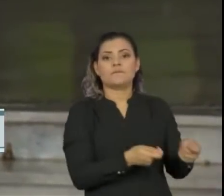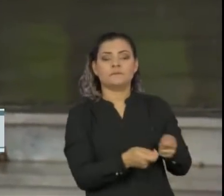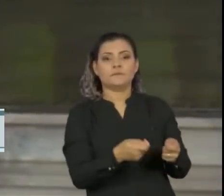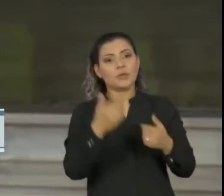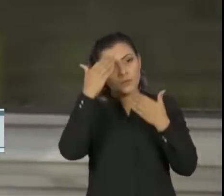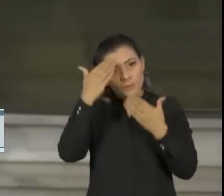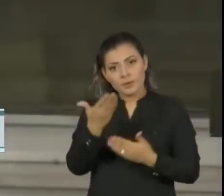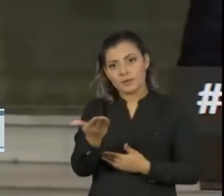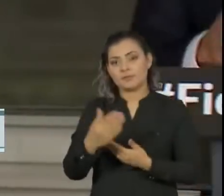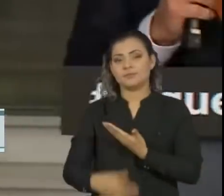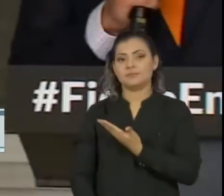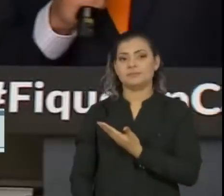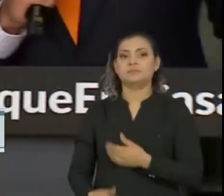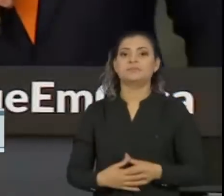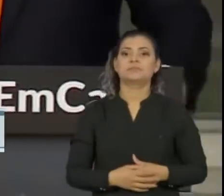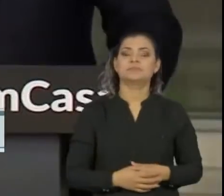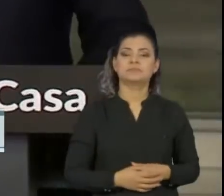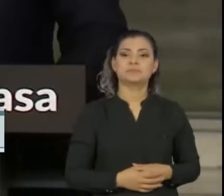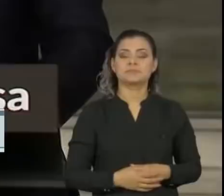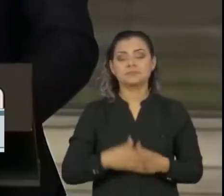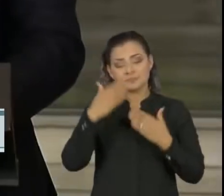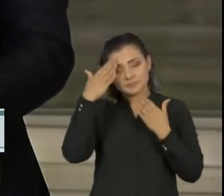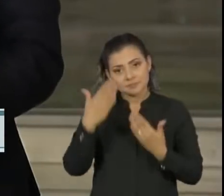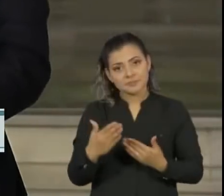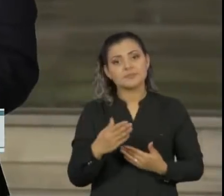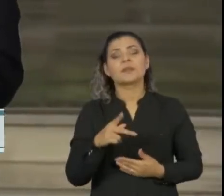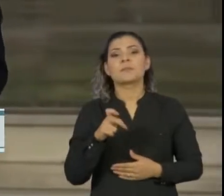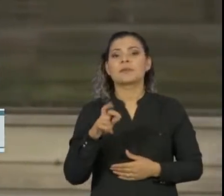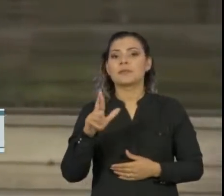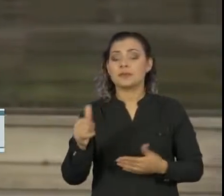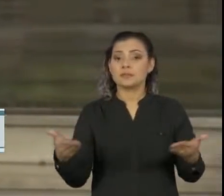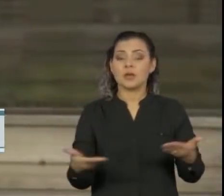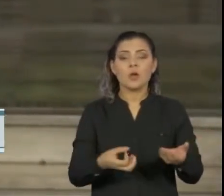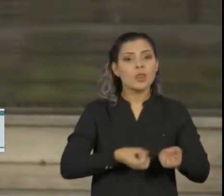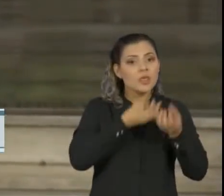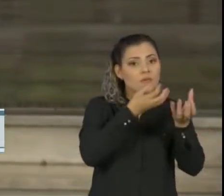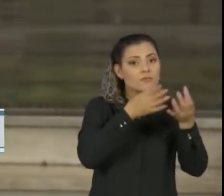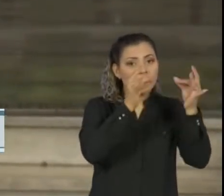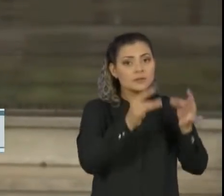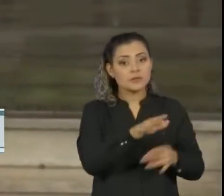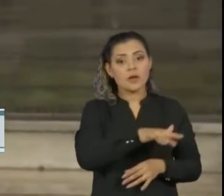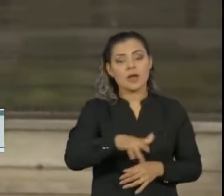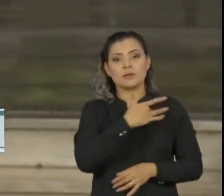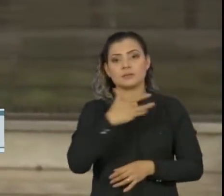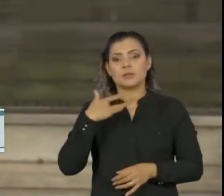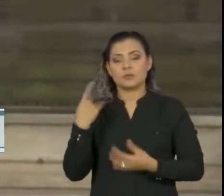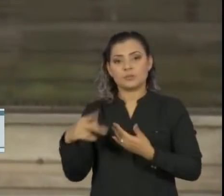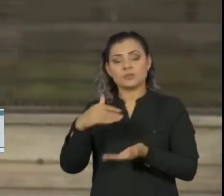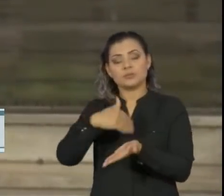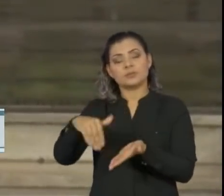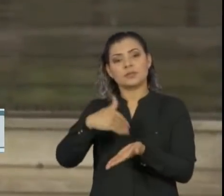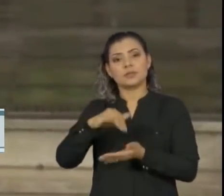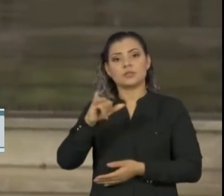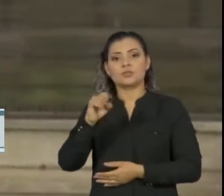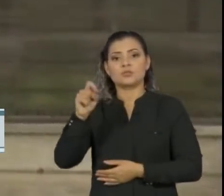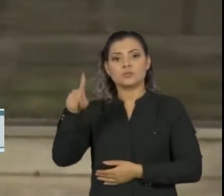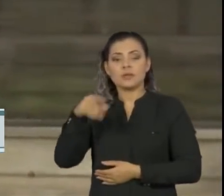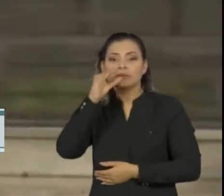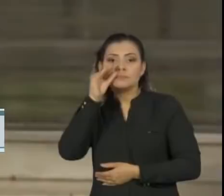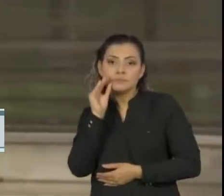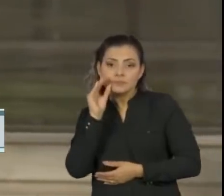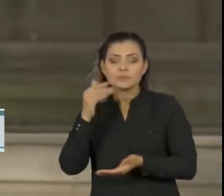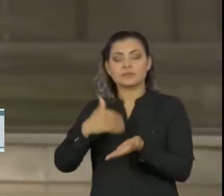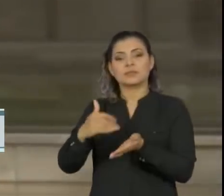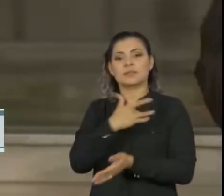Muito obrigada, governador. Obrigado, Patrícia Ellen. Agora vamos às informações da saúde com o secretário José Henrique Germann,